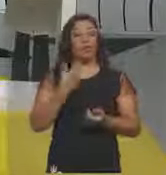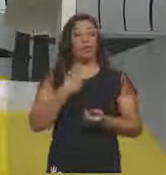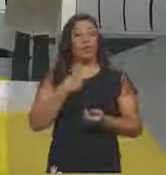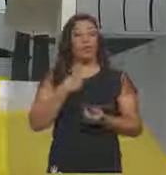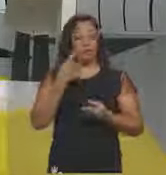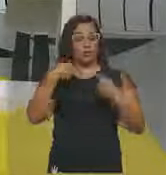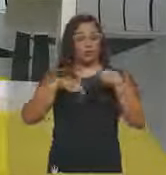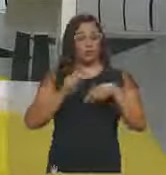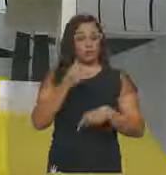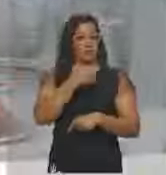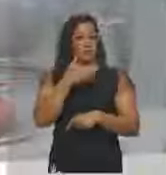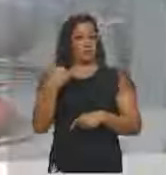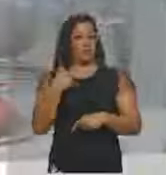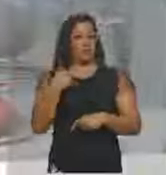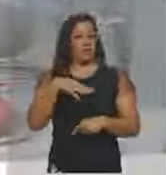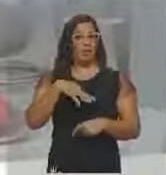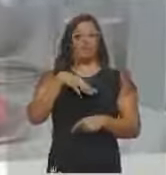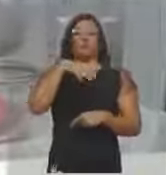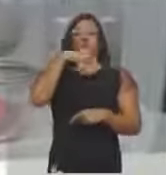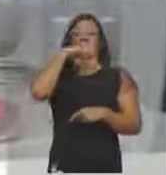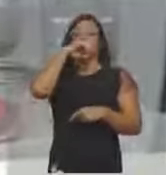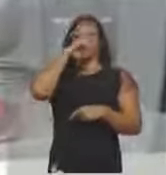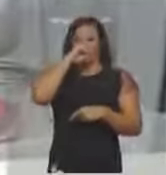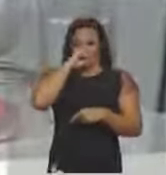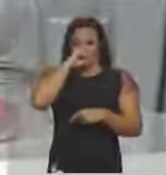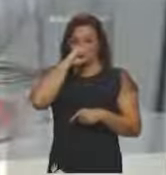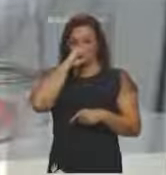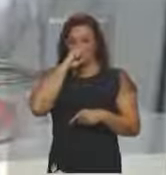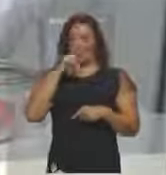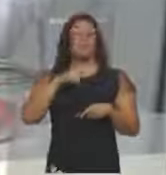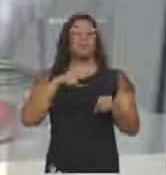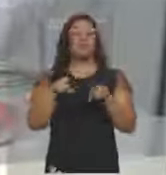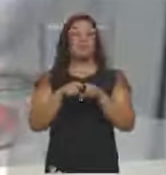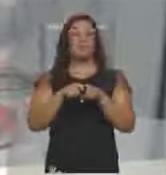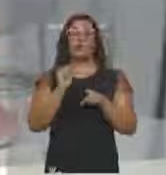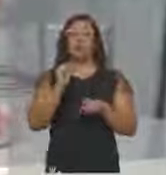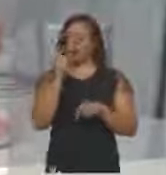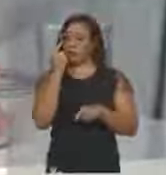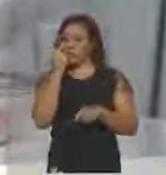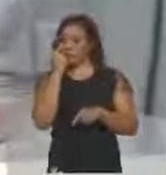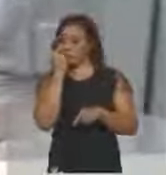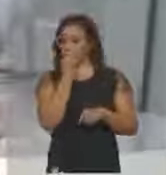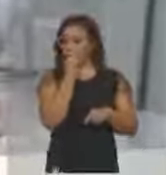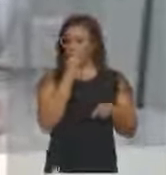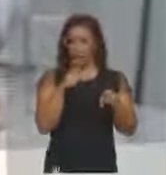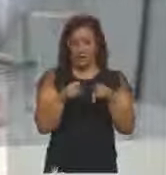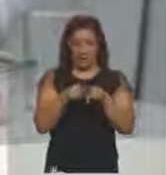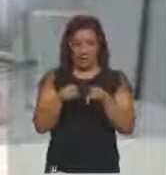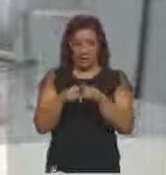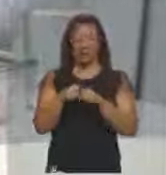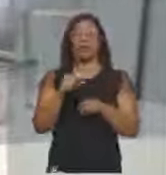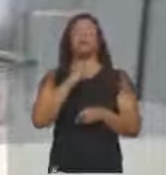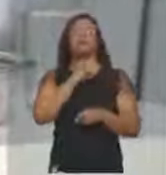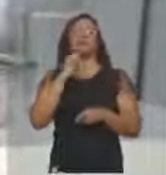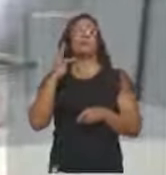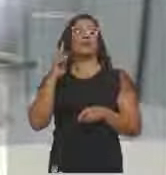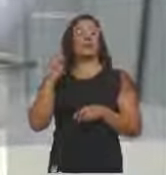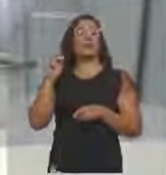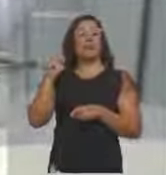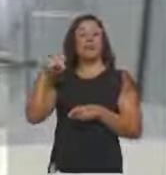aparelho respiratório, ele consiste, de fossas nasais, ele consiste de traqueia e